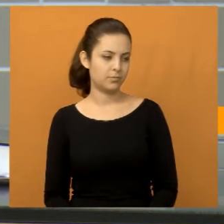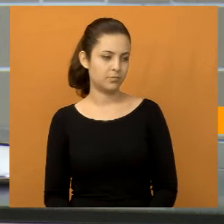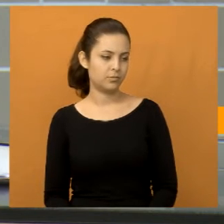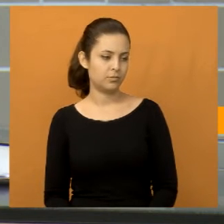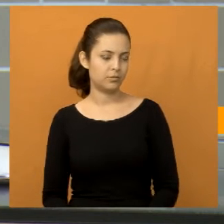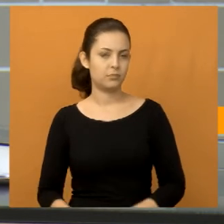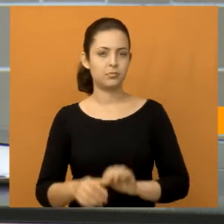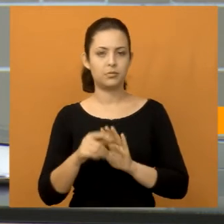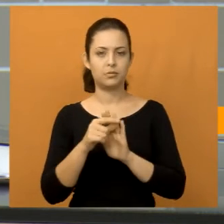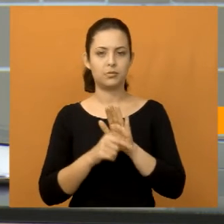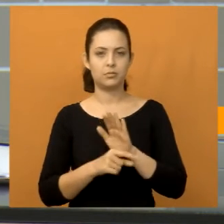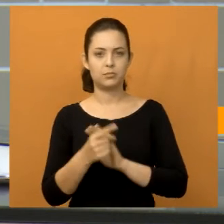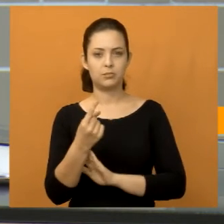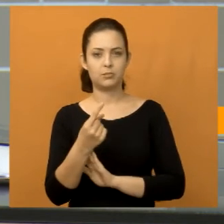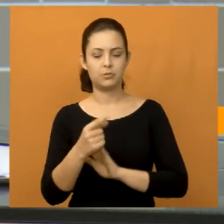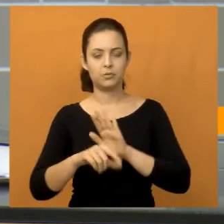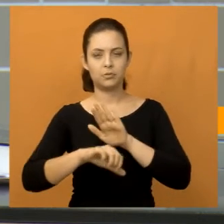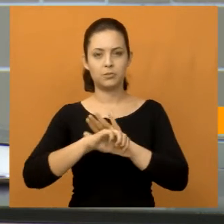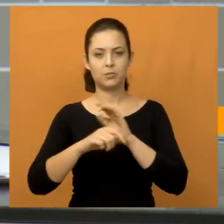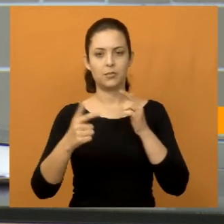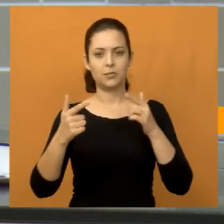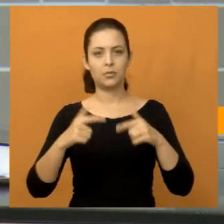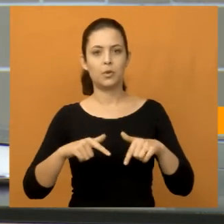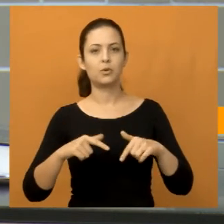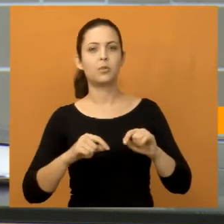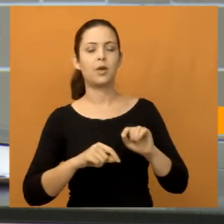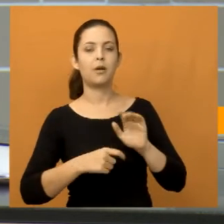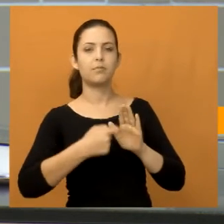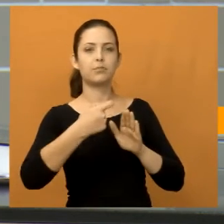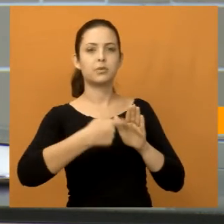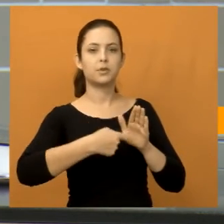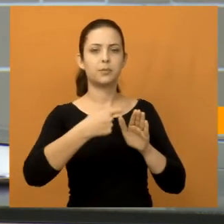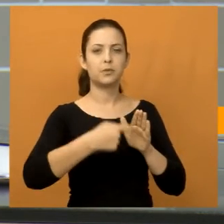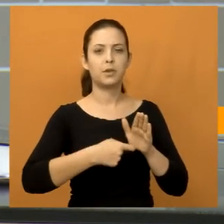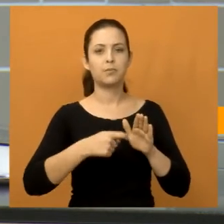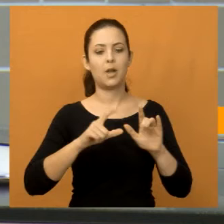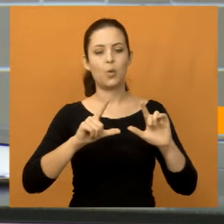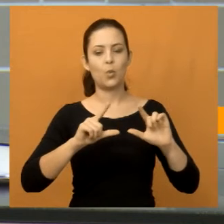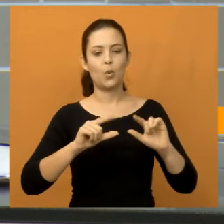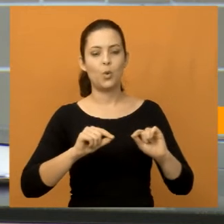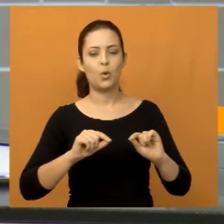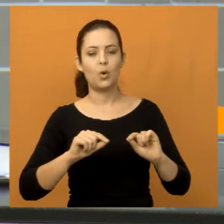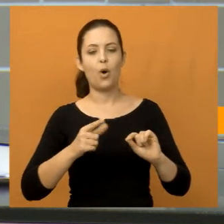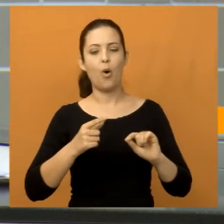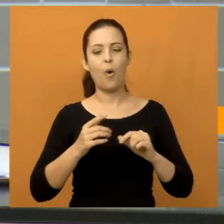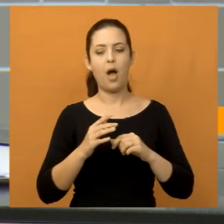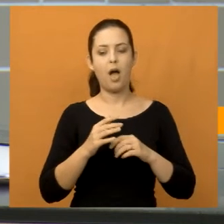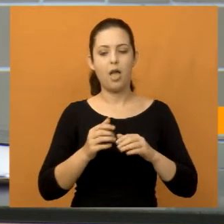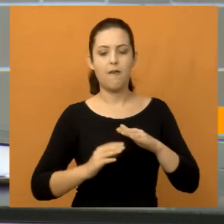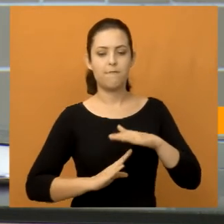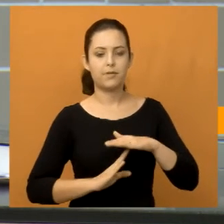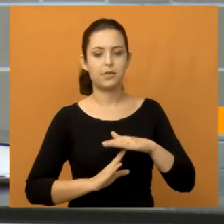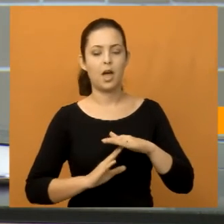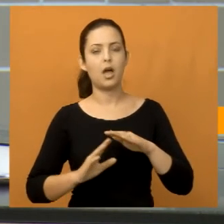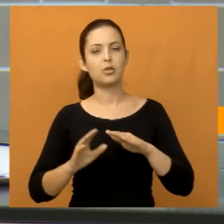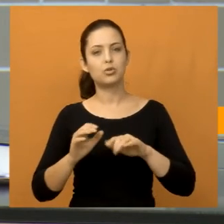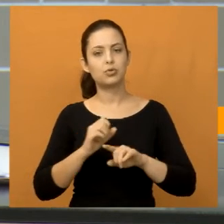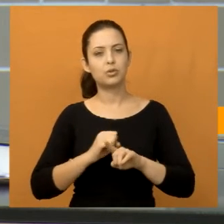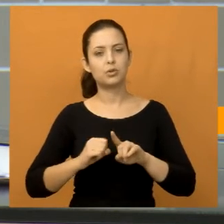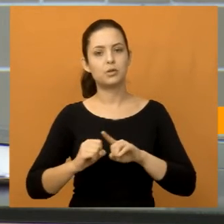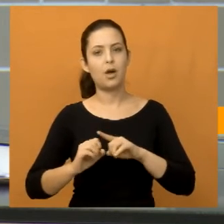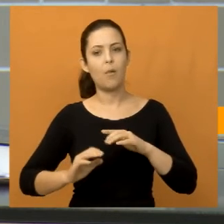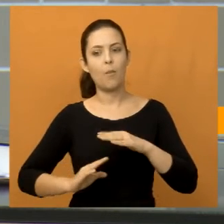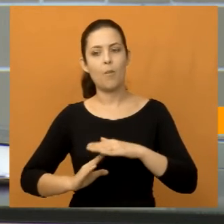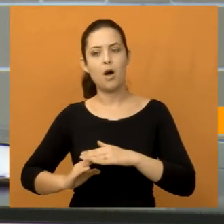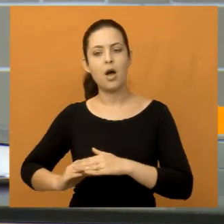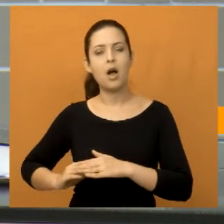O artigo 1º, constitui crime contra a ordem tributária suprimir ou reduzir tributo ou contribuição social e